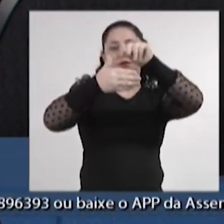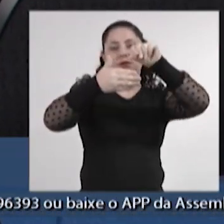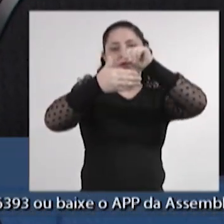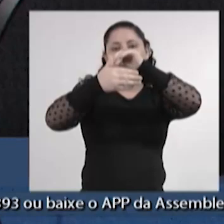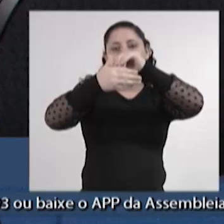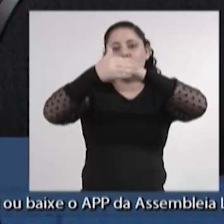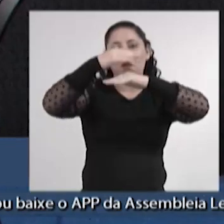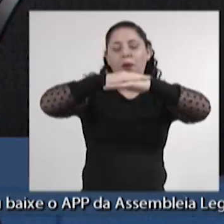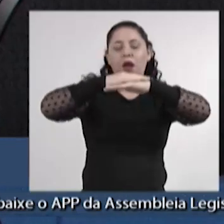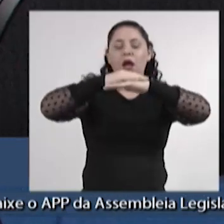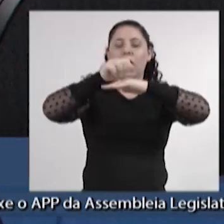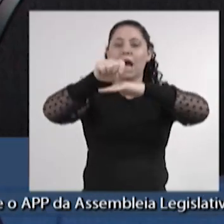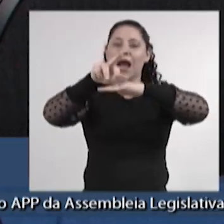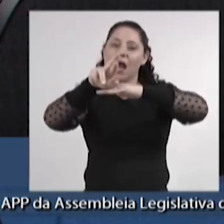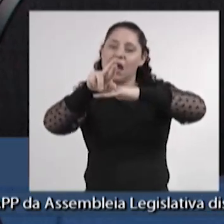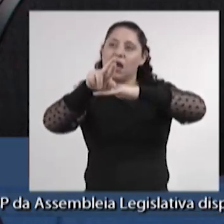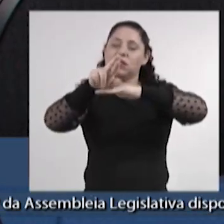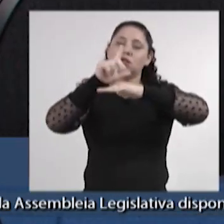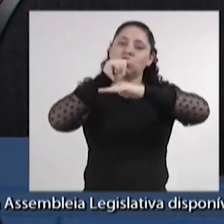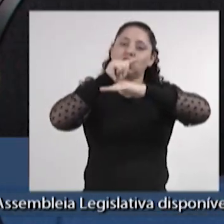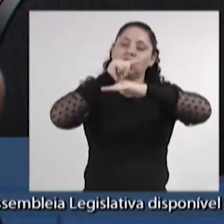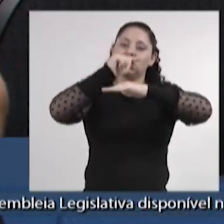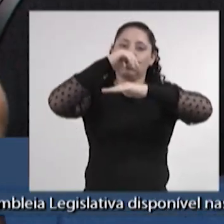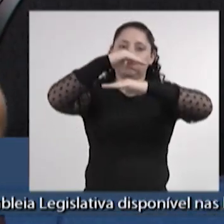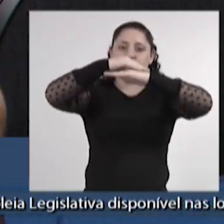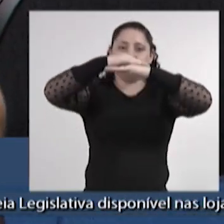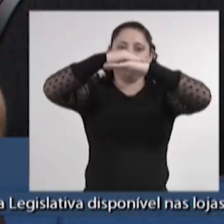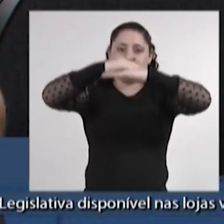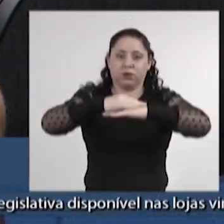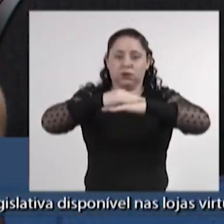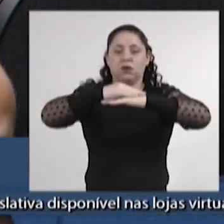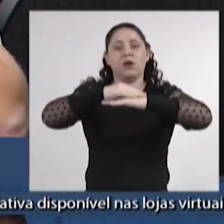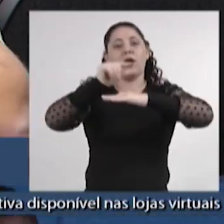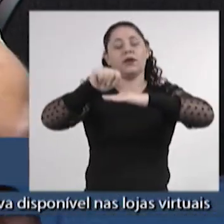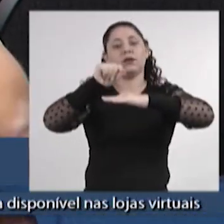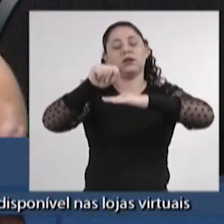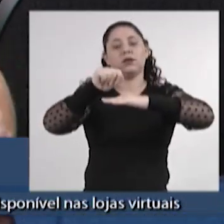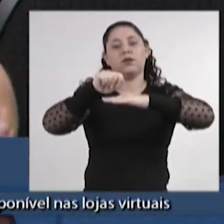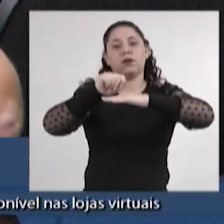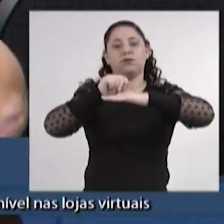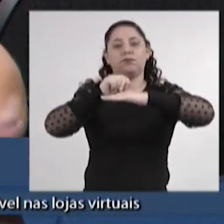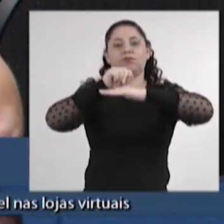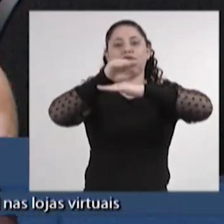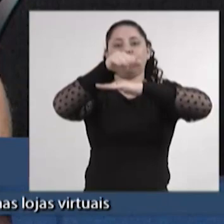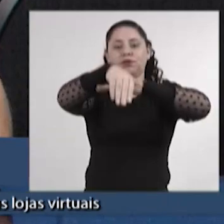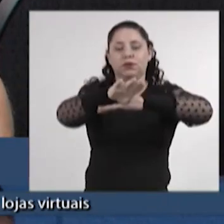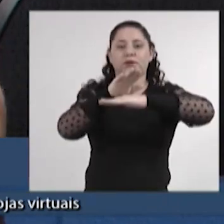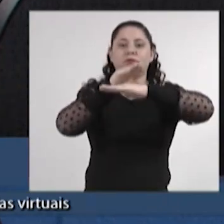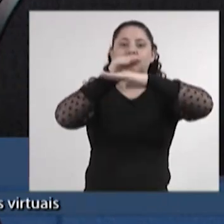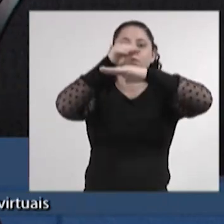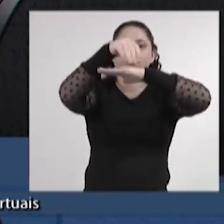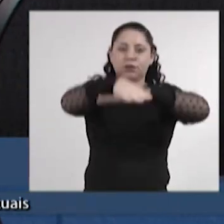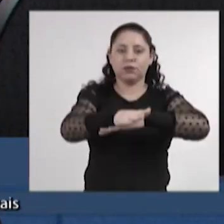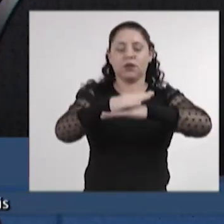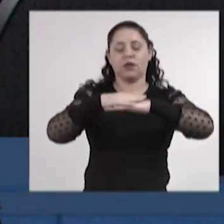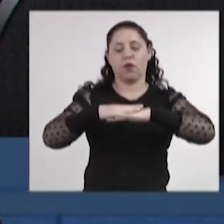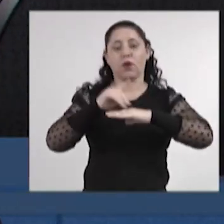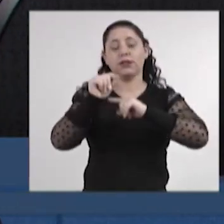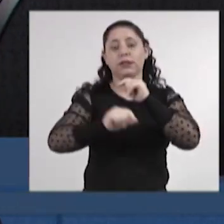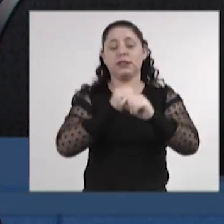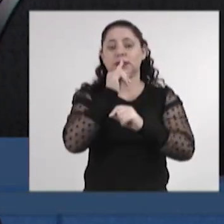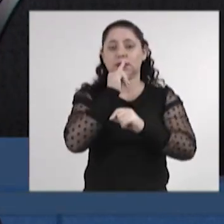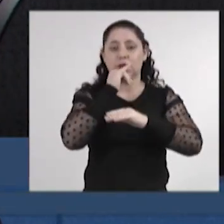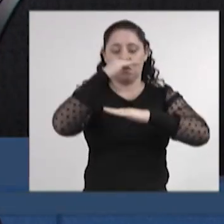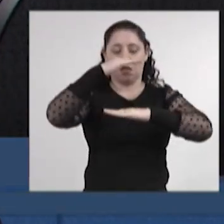finos, você tem muito ar e água. Então, conforme o peso das outras camadas acima, vai expulsando esse ar e a água, então a camada que